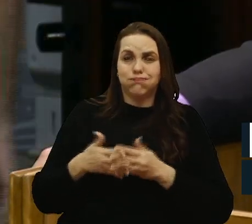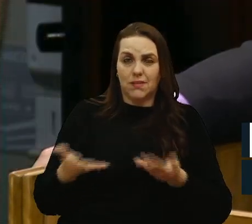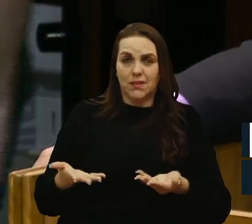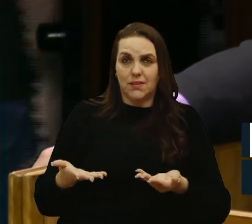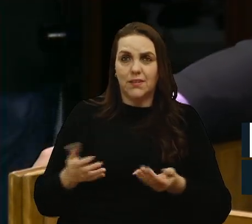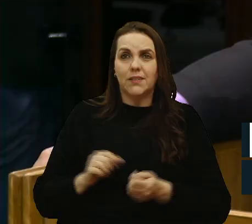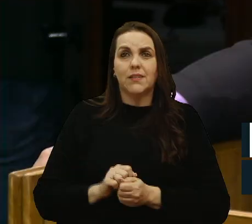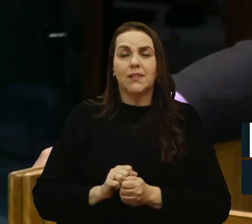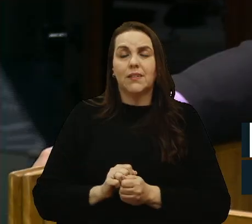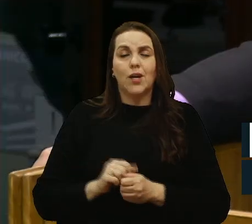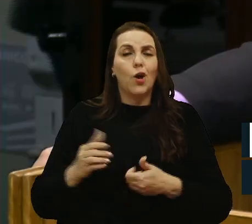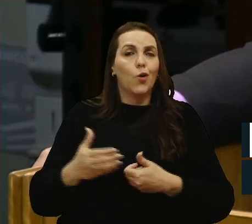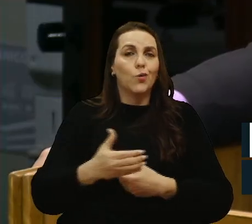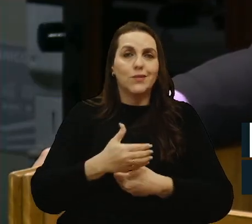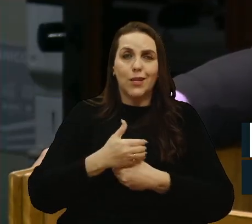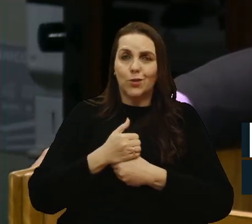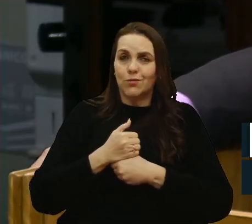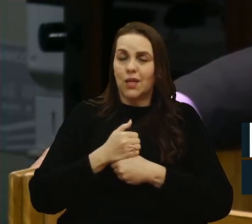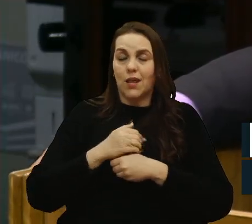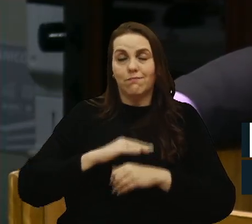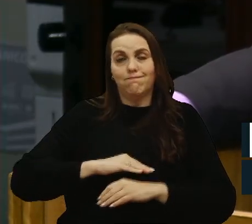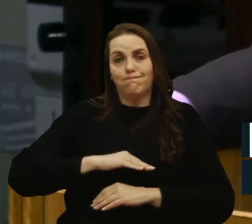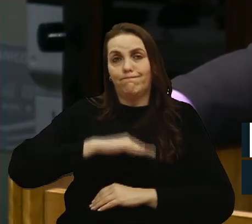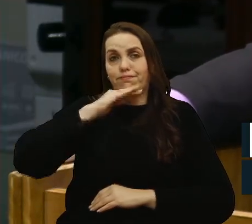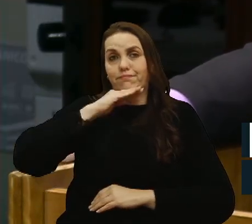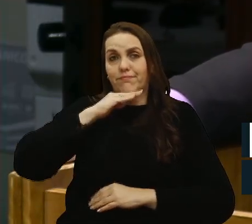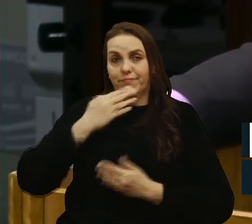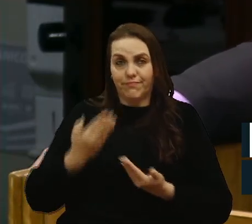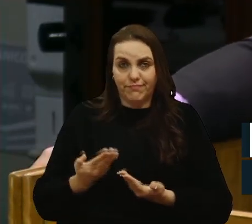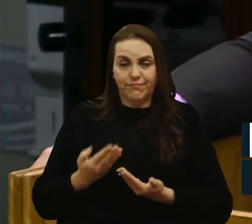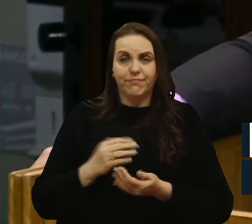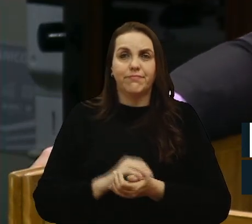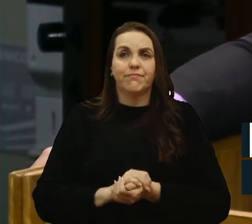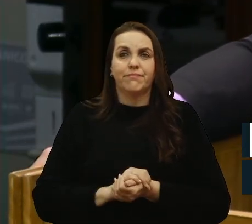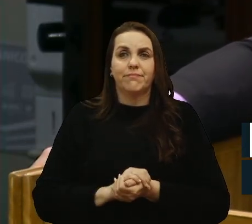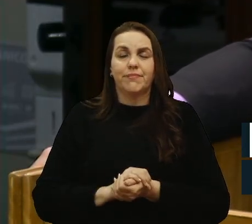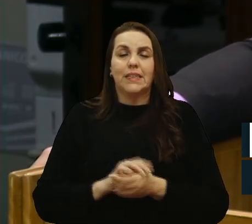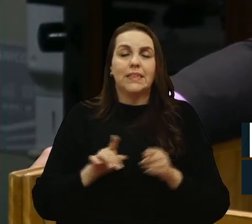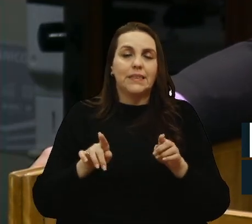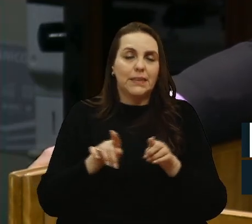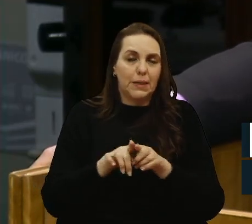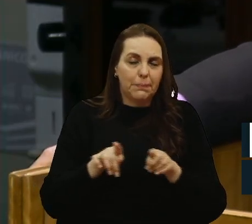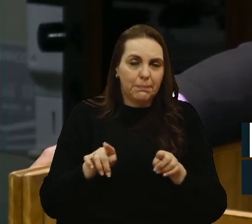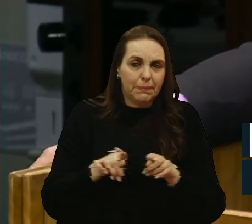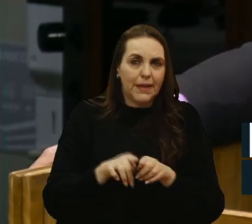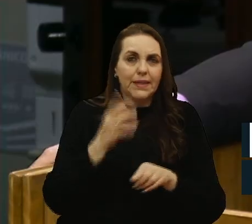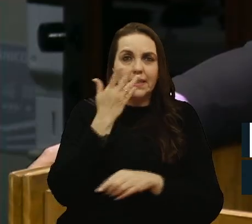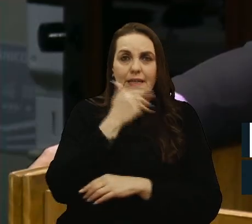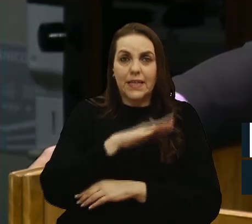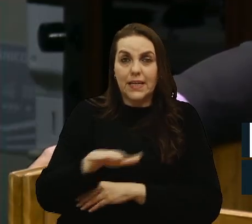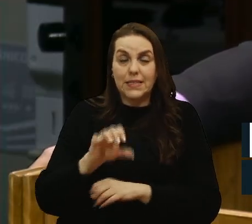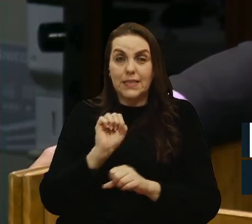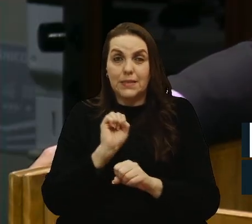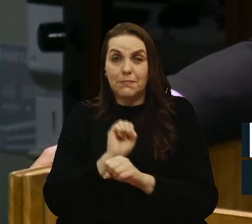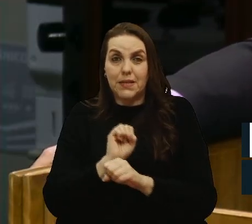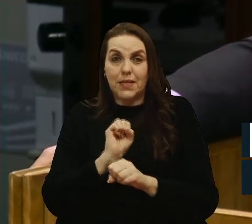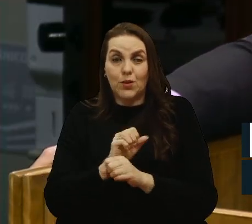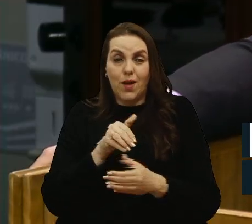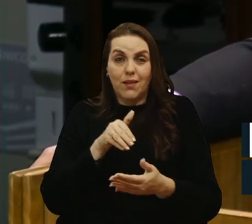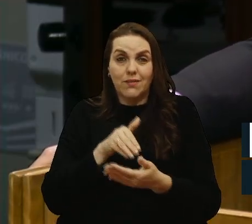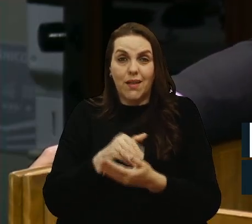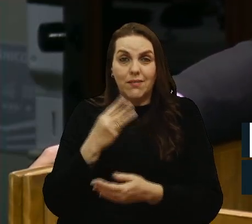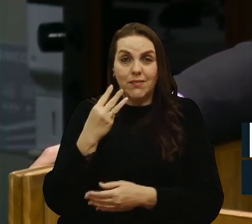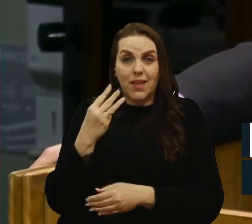Conselho Tutelar está sobrecarregado, o fato de que nós temos crianças aguardando até 3